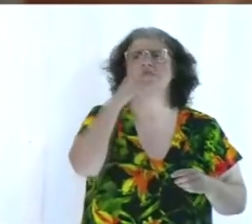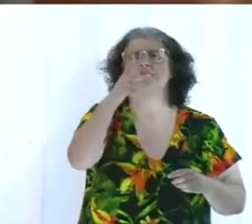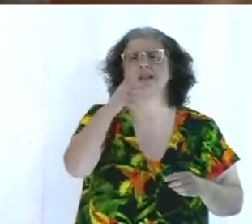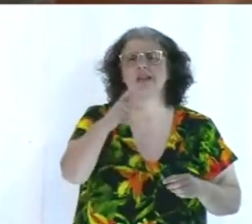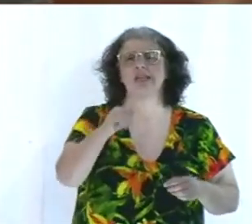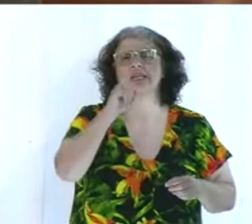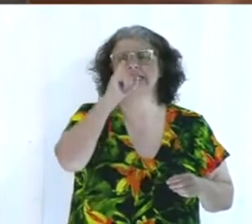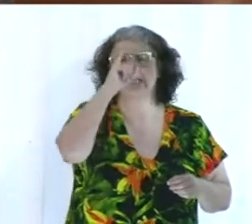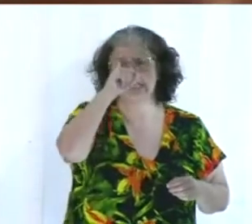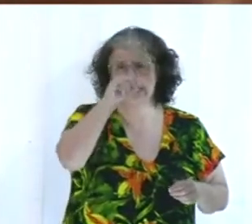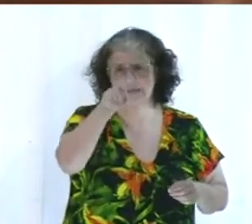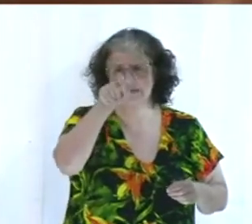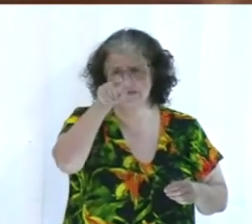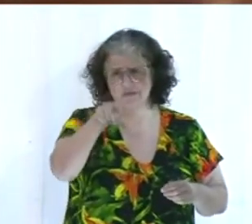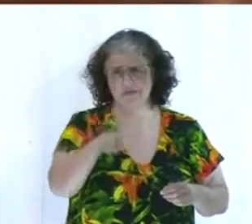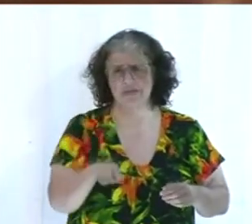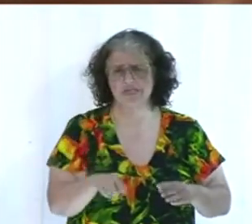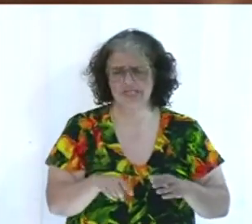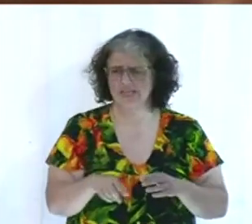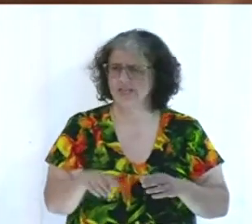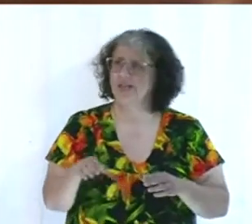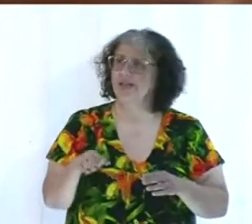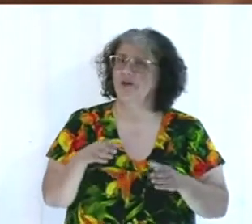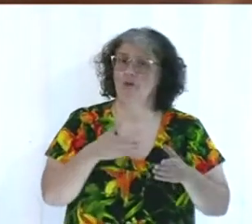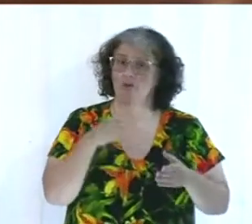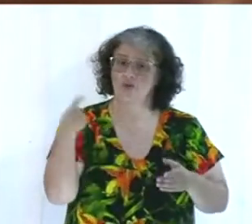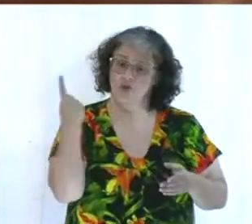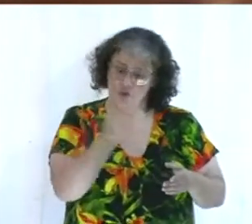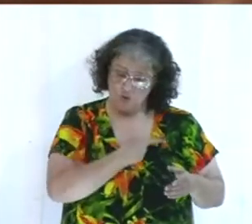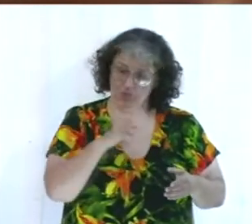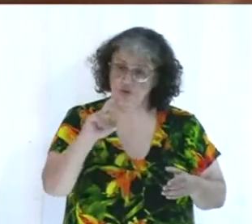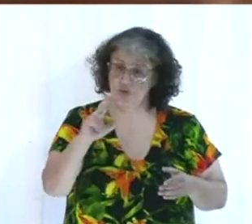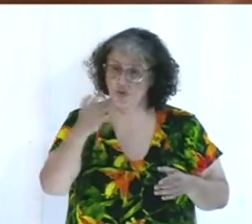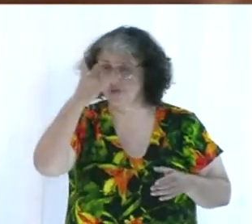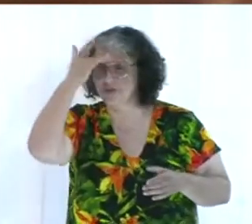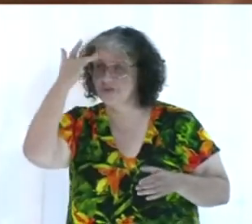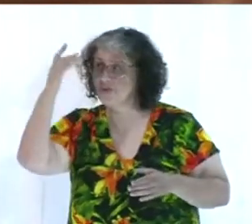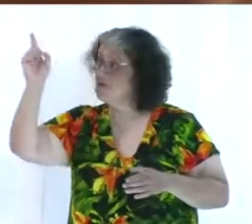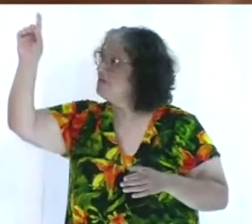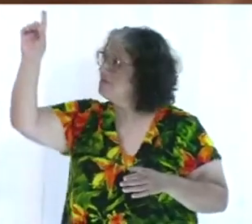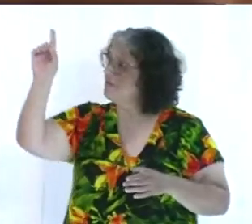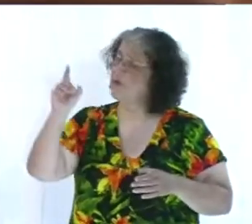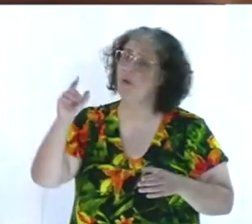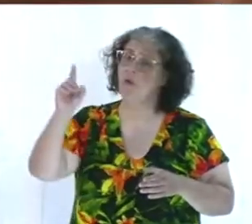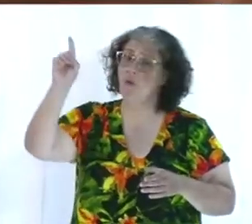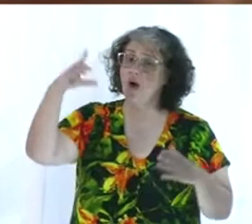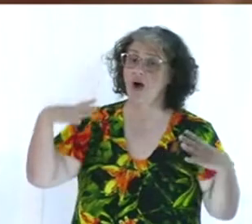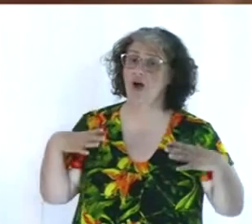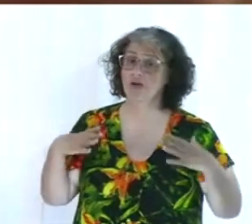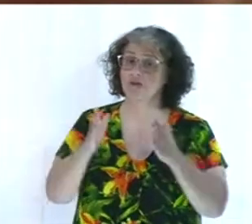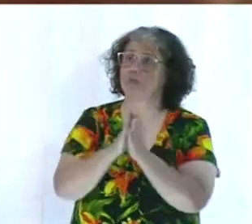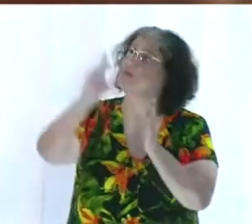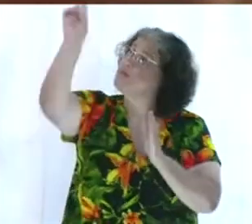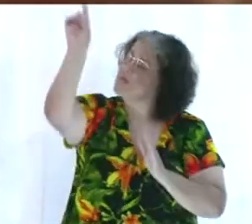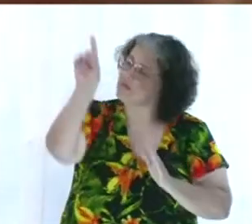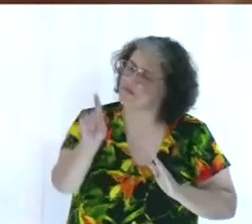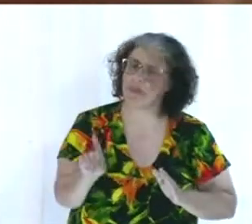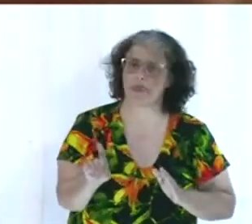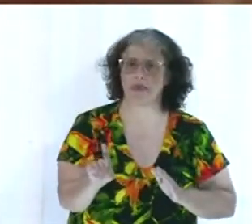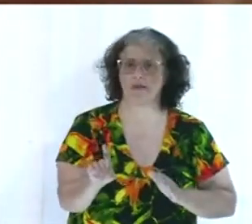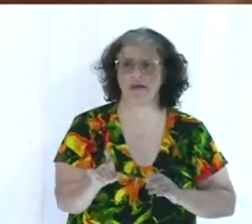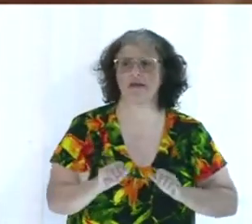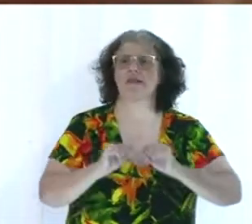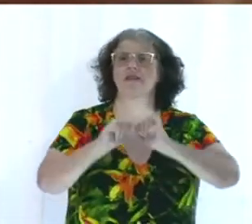Amada igreja, nós já temos o evangelho do Senhor Jesus. O que devemos fazer é pregar